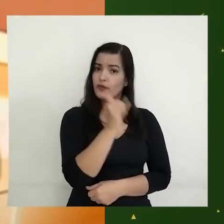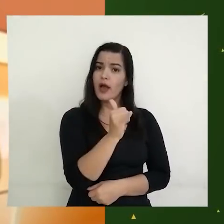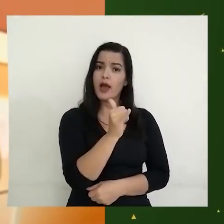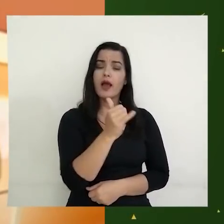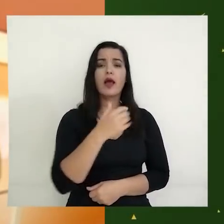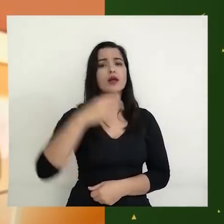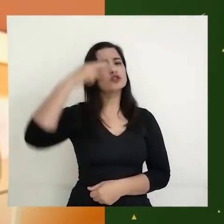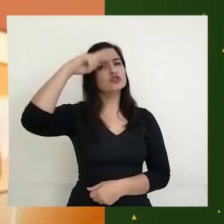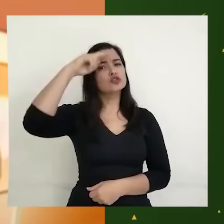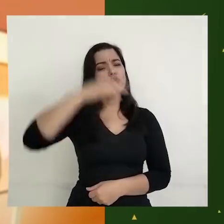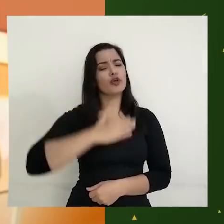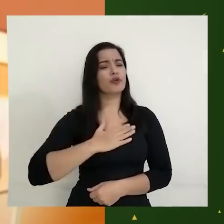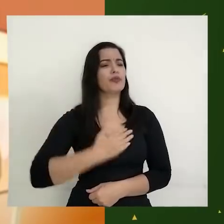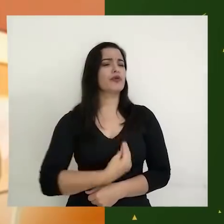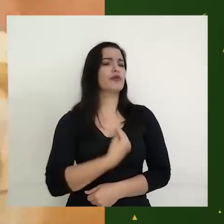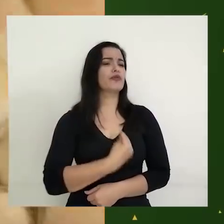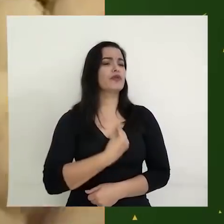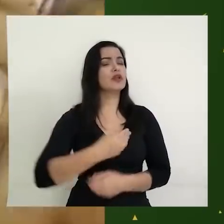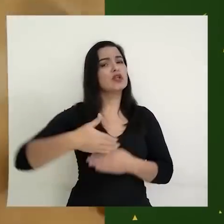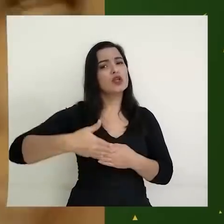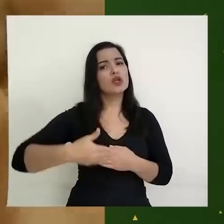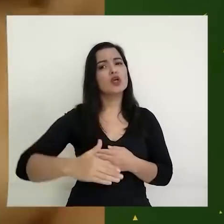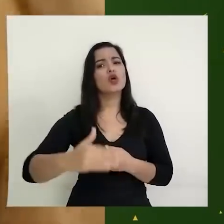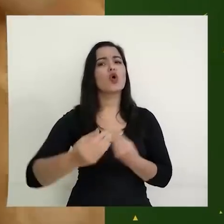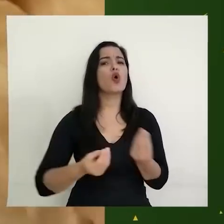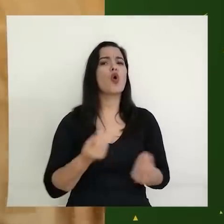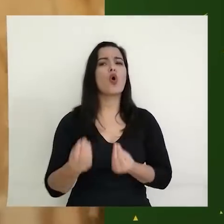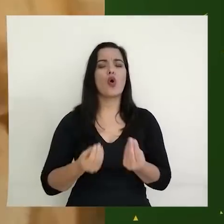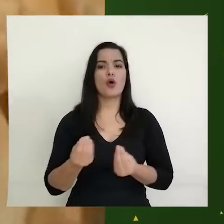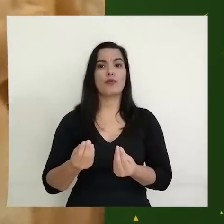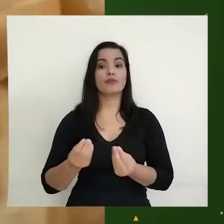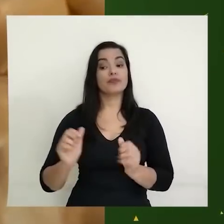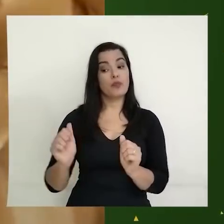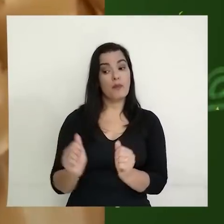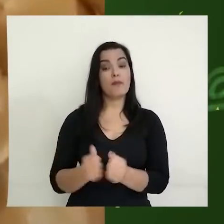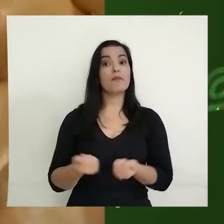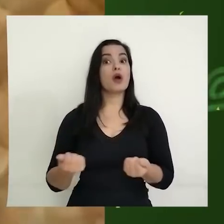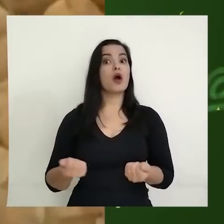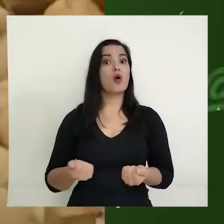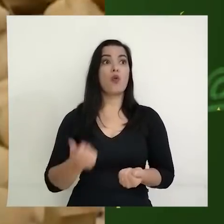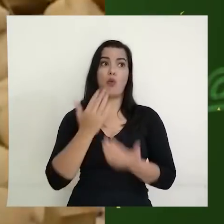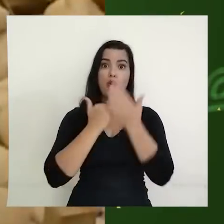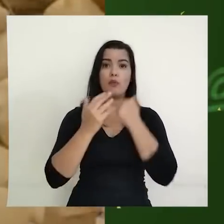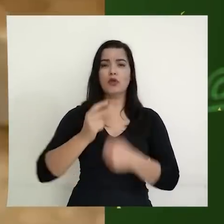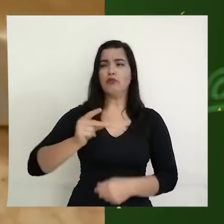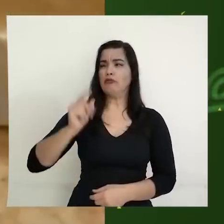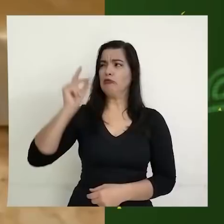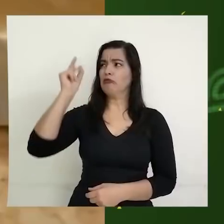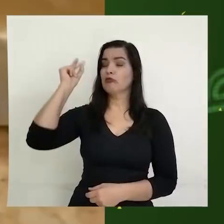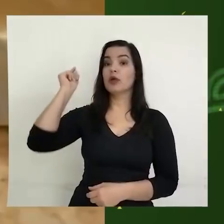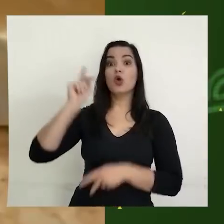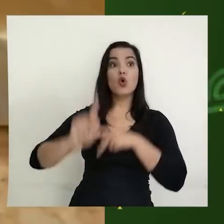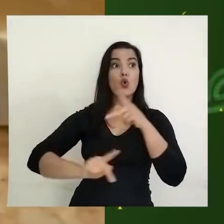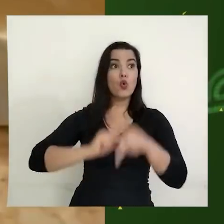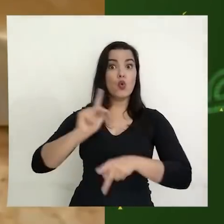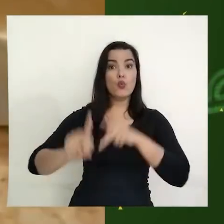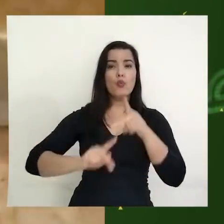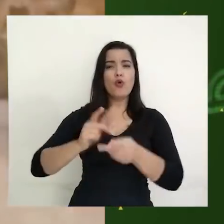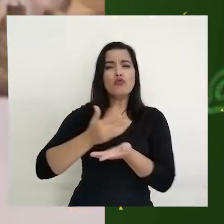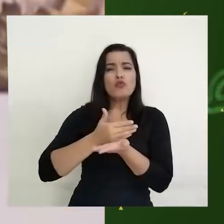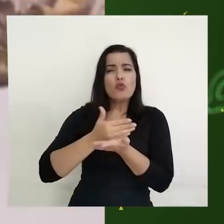bela história e como tudo começou. O pão é um alimento muito antigo. Os povos da Idade da